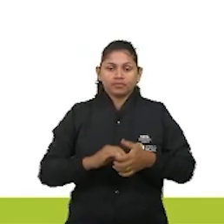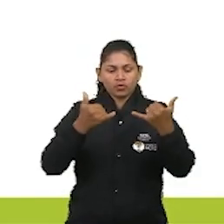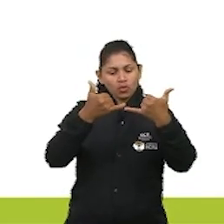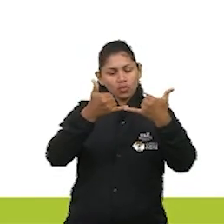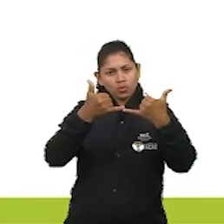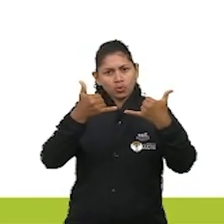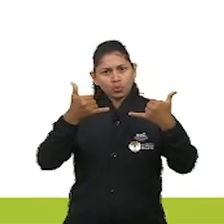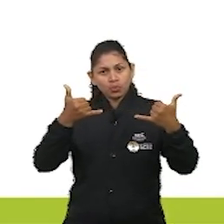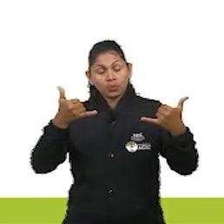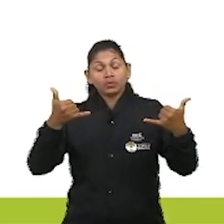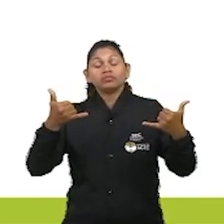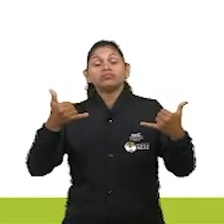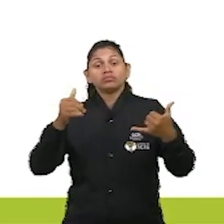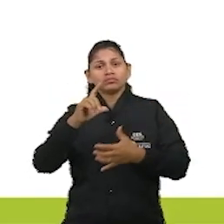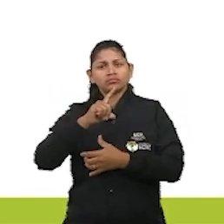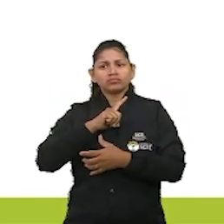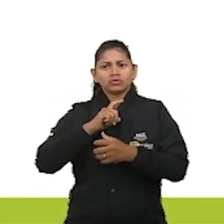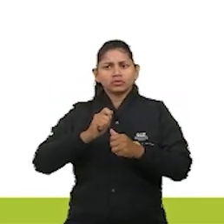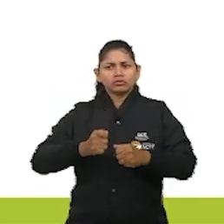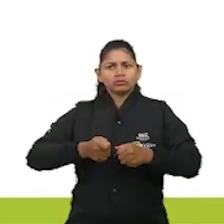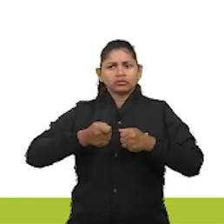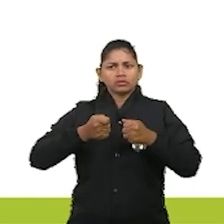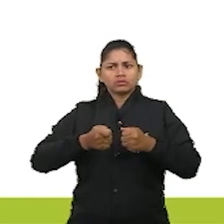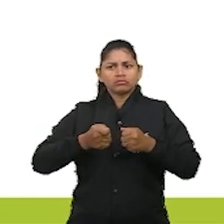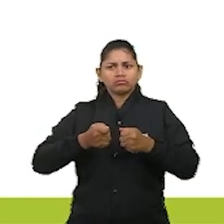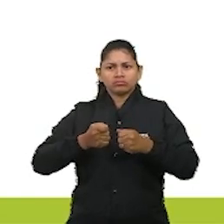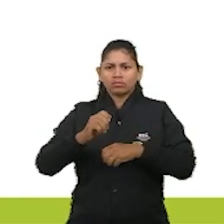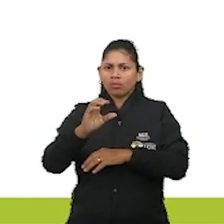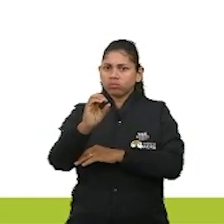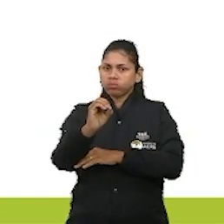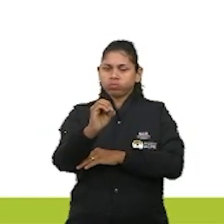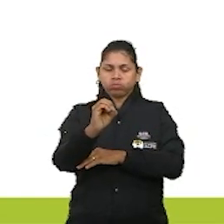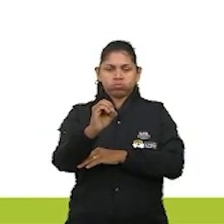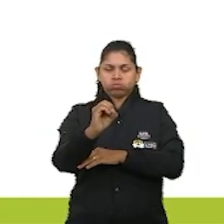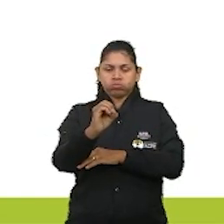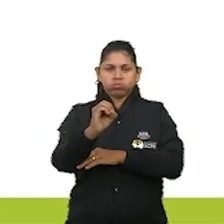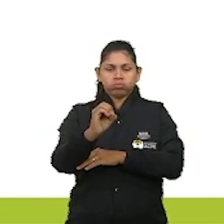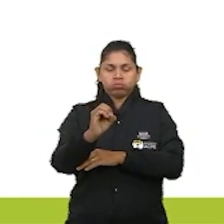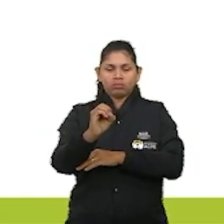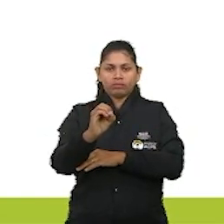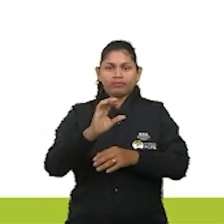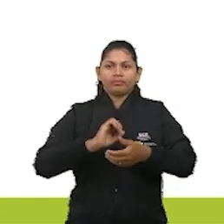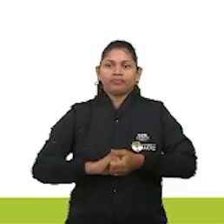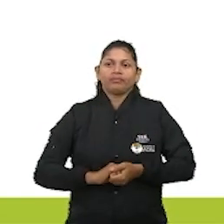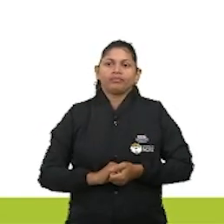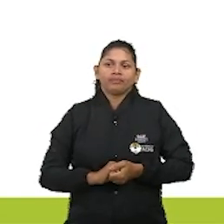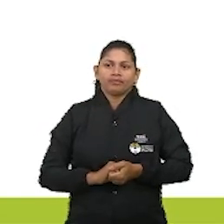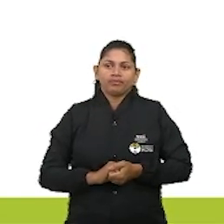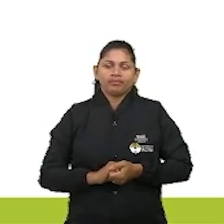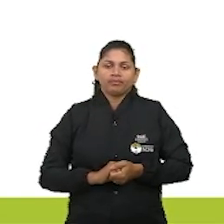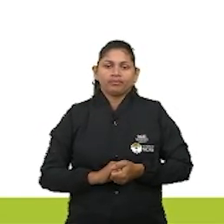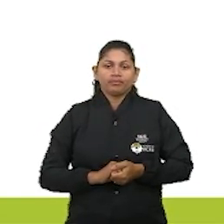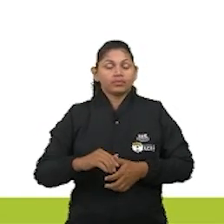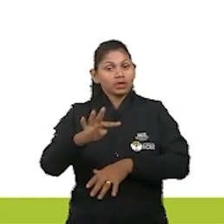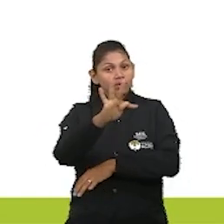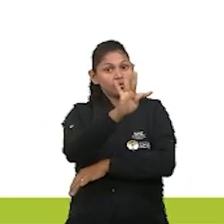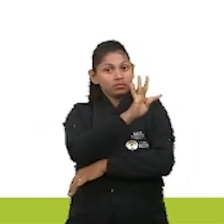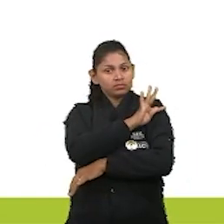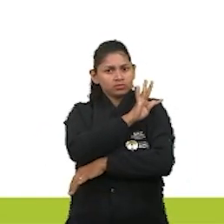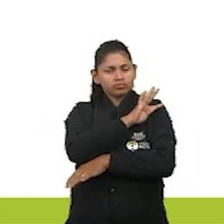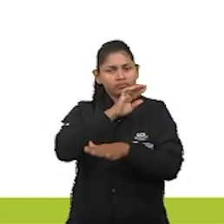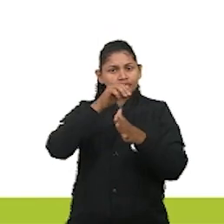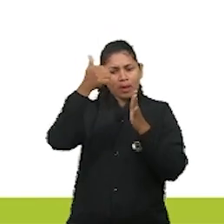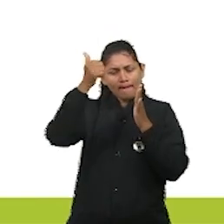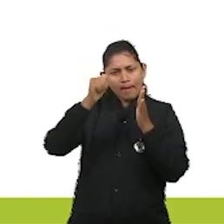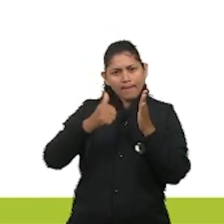possuem resistência nula. Então, os fios, né, aí condutores, resistência nula. Um técnico faz uma análise